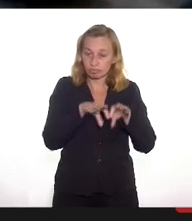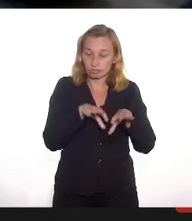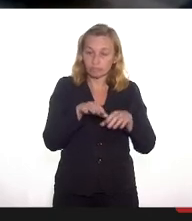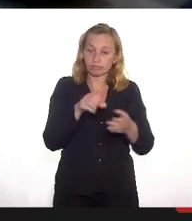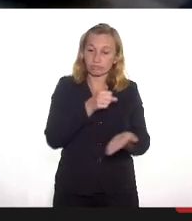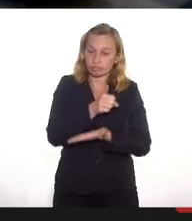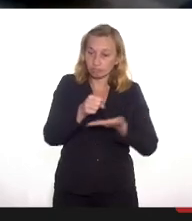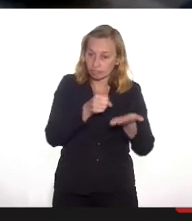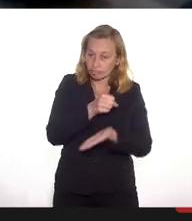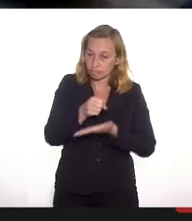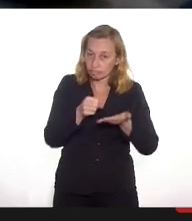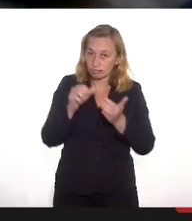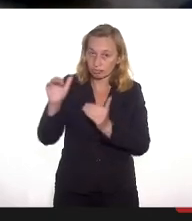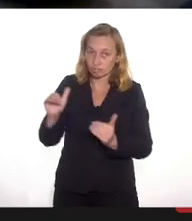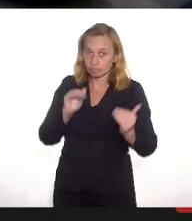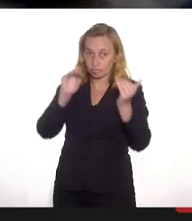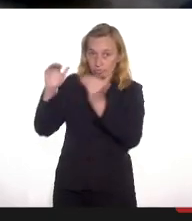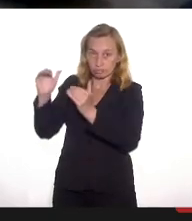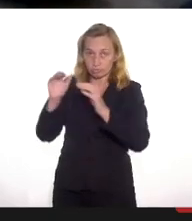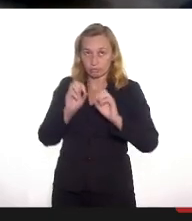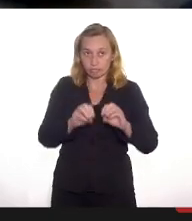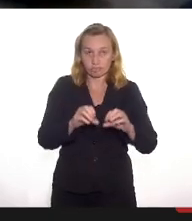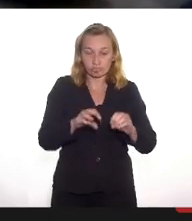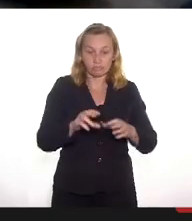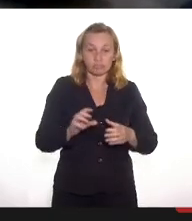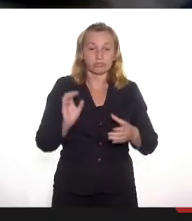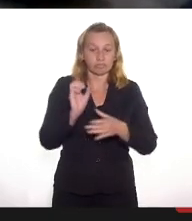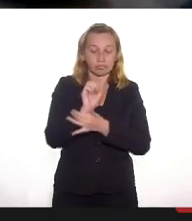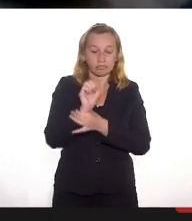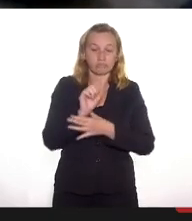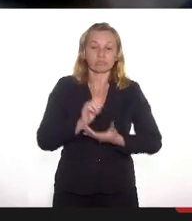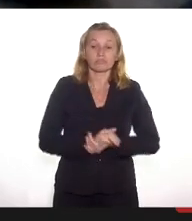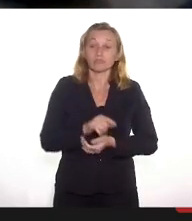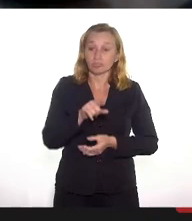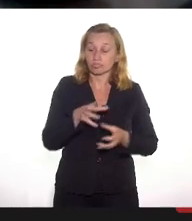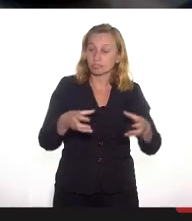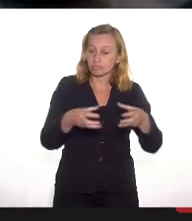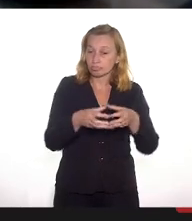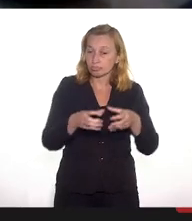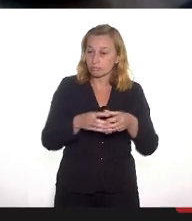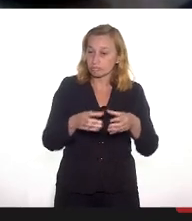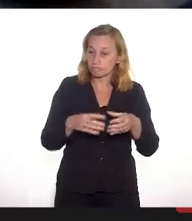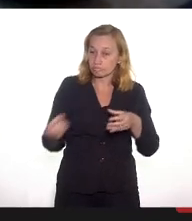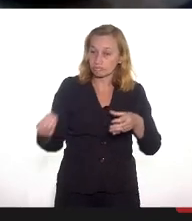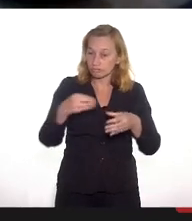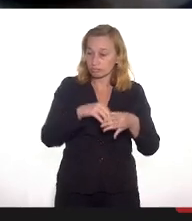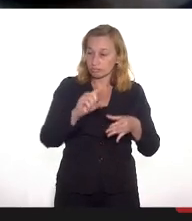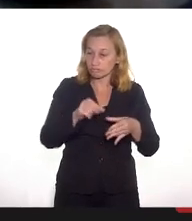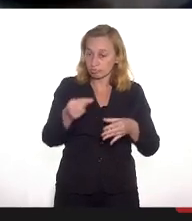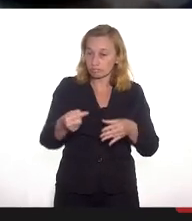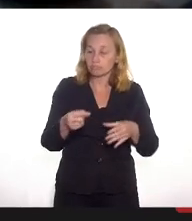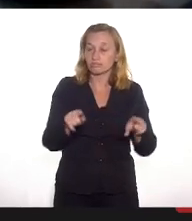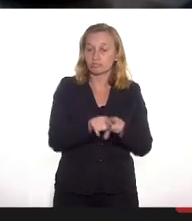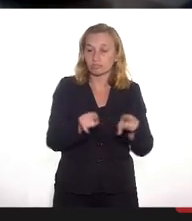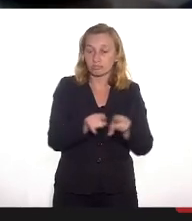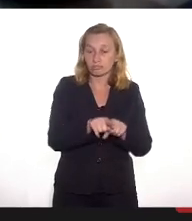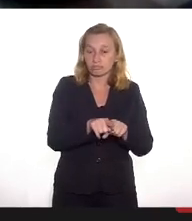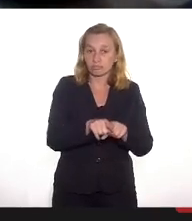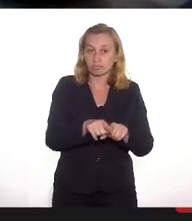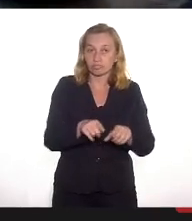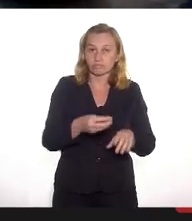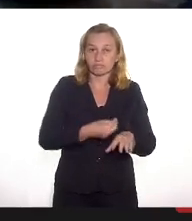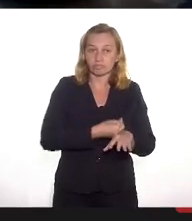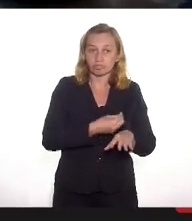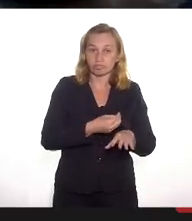ensino básico e superior as forças de segurança esse esses grupos entraram e também a população privada de